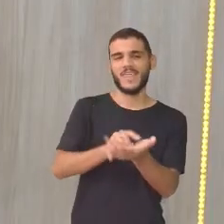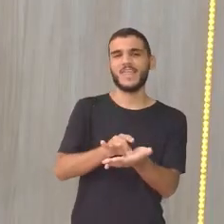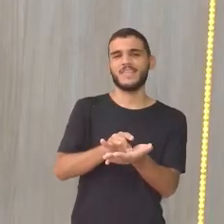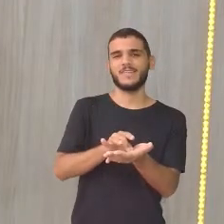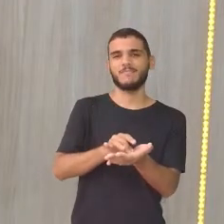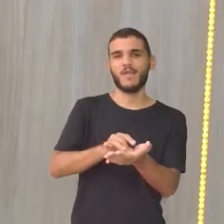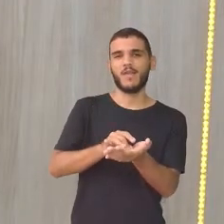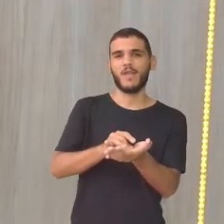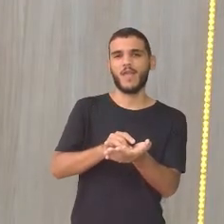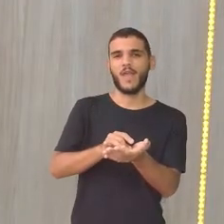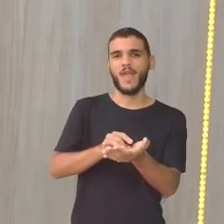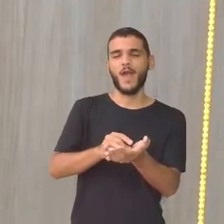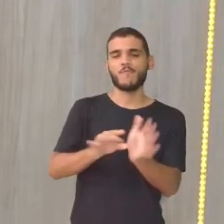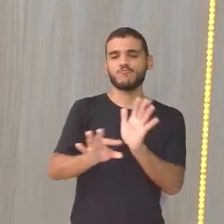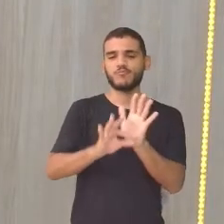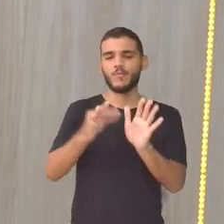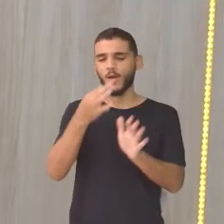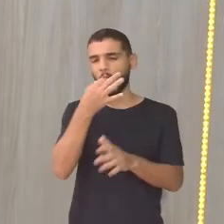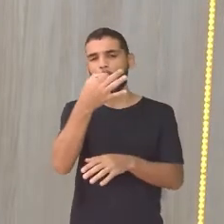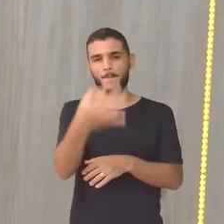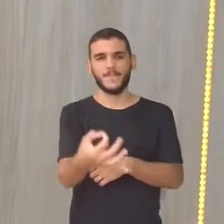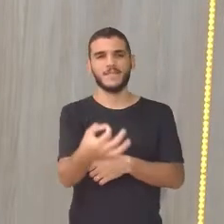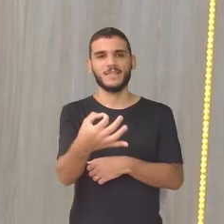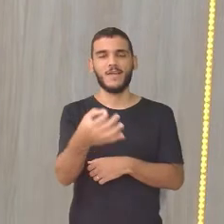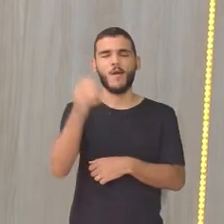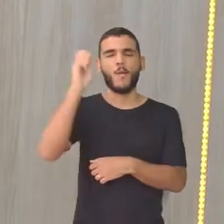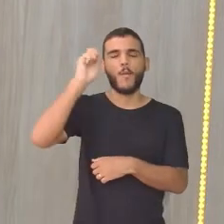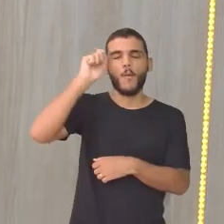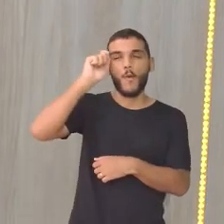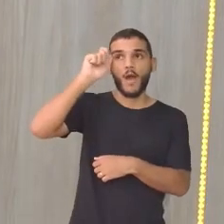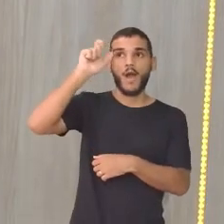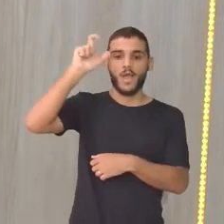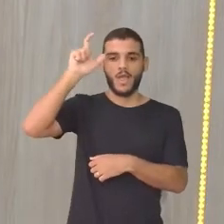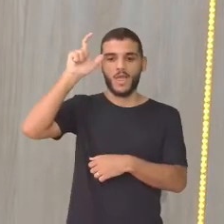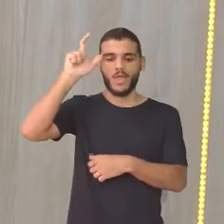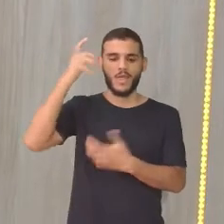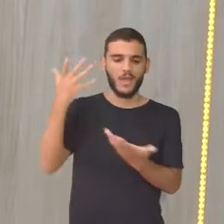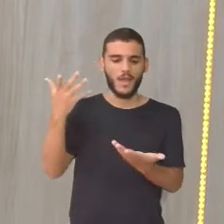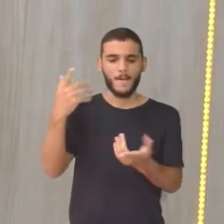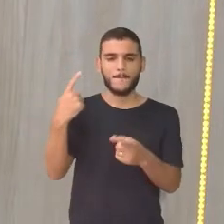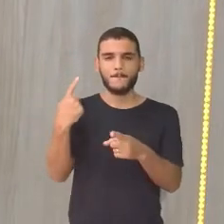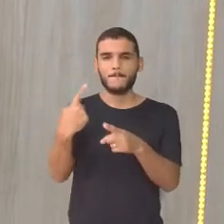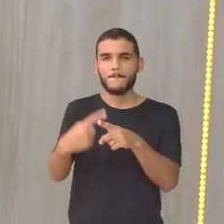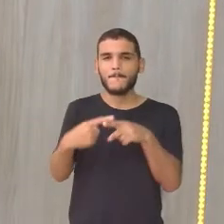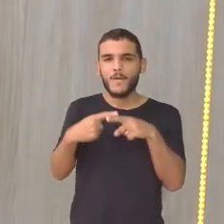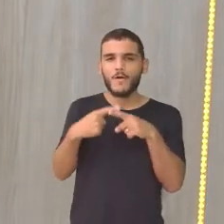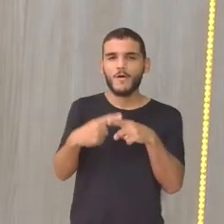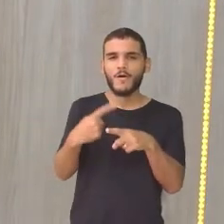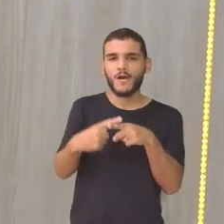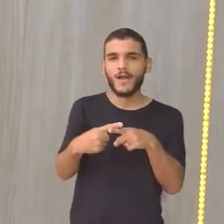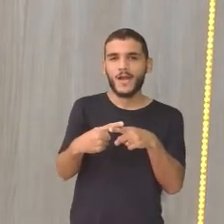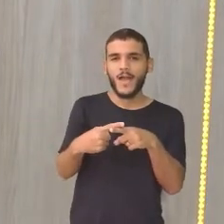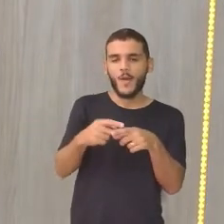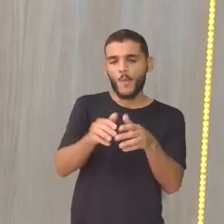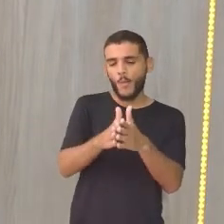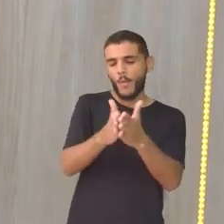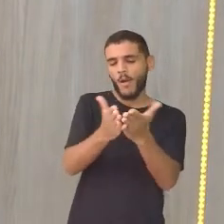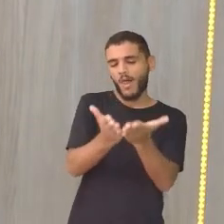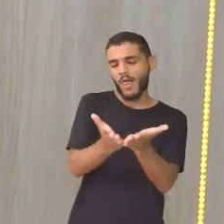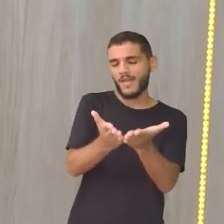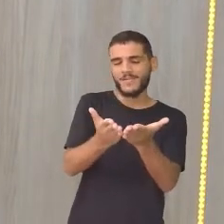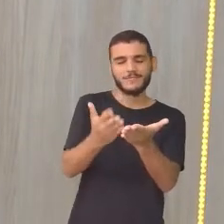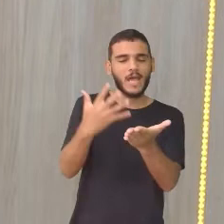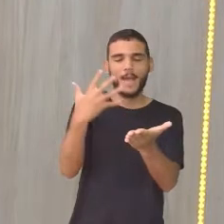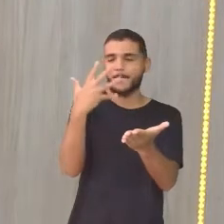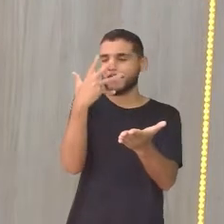por esse autor desse poema, não é? Então, um livro é isso aí, minha gente, é parque de diversões. Então,